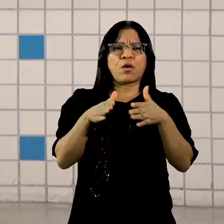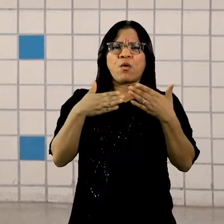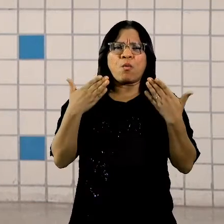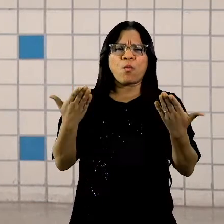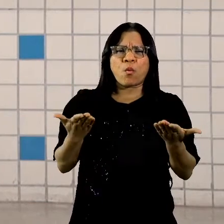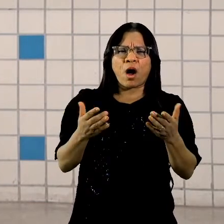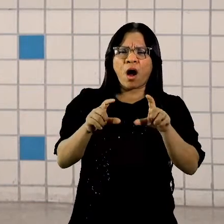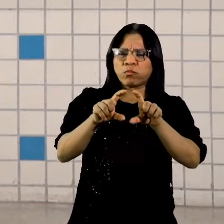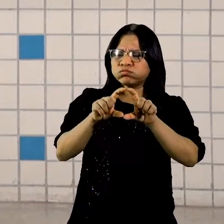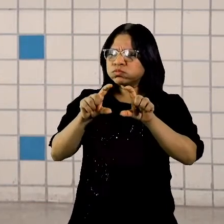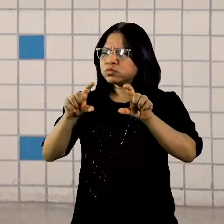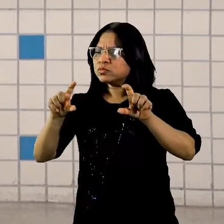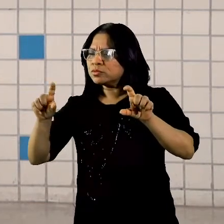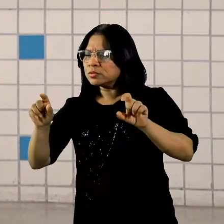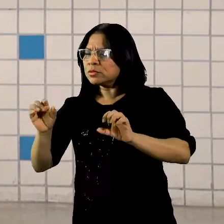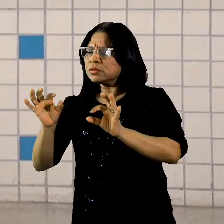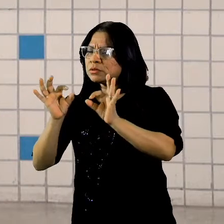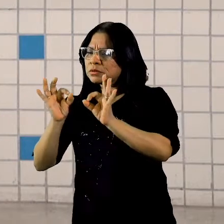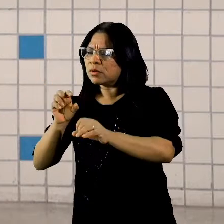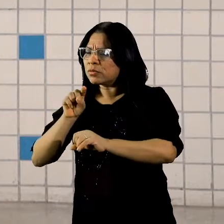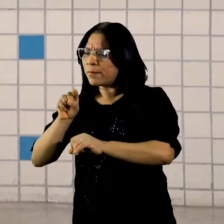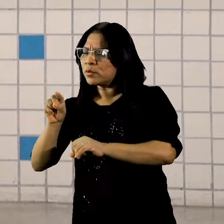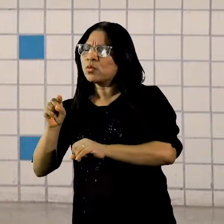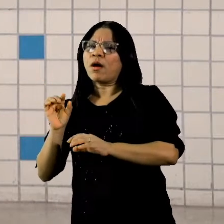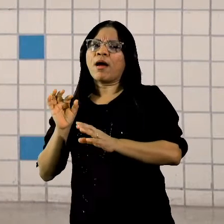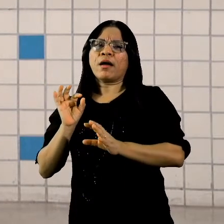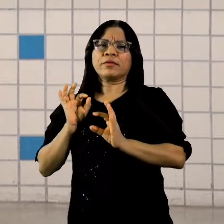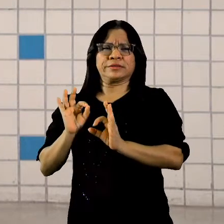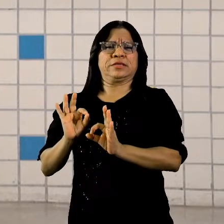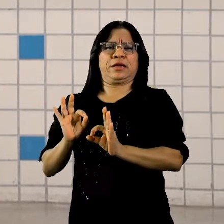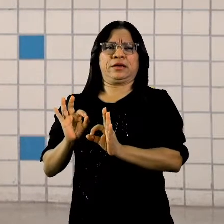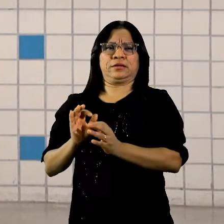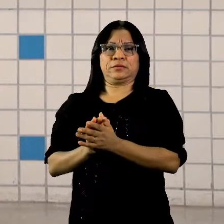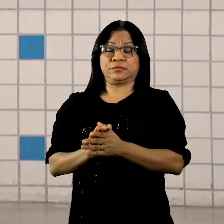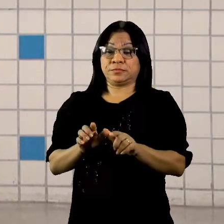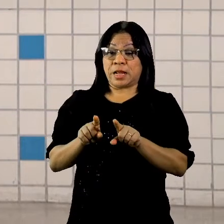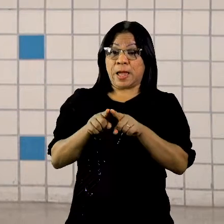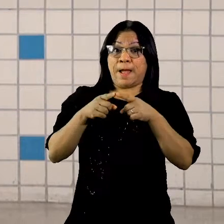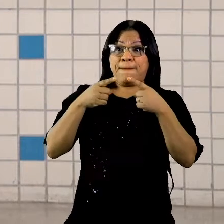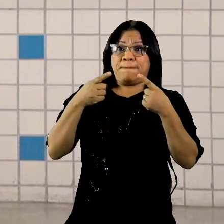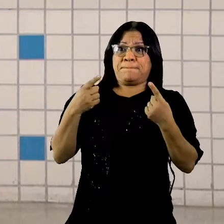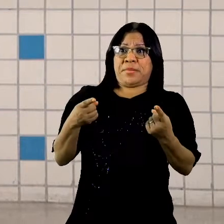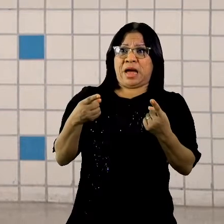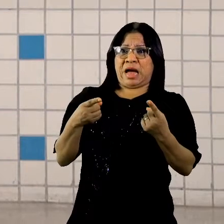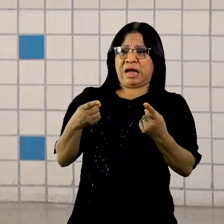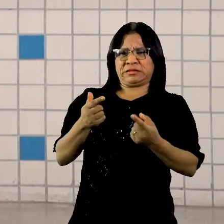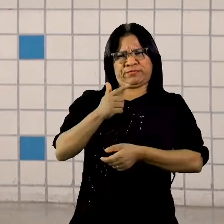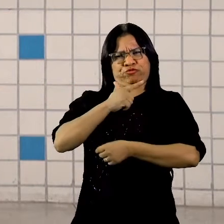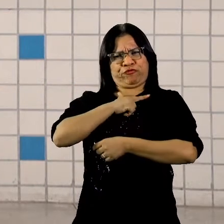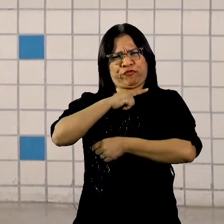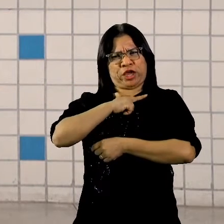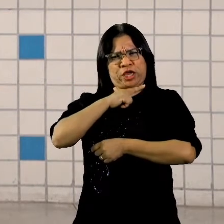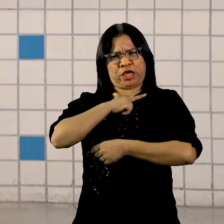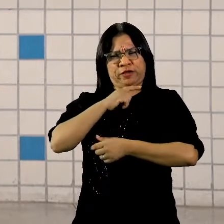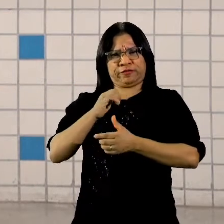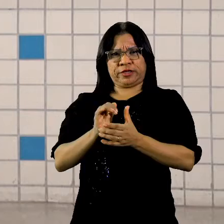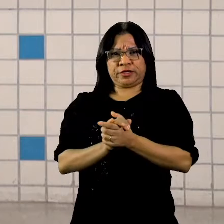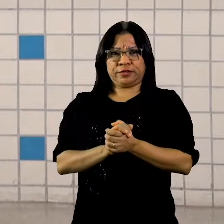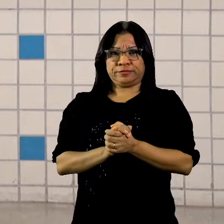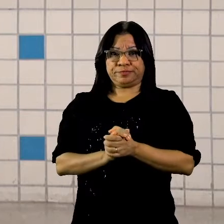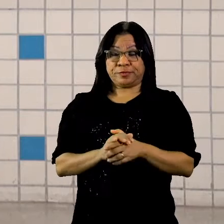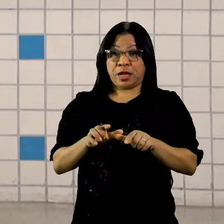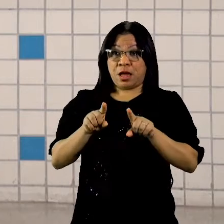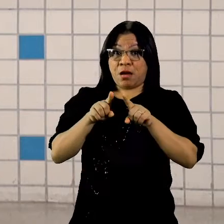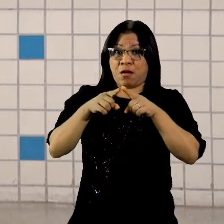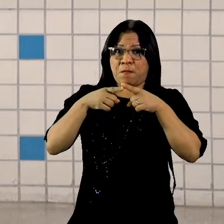pontuada corretamente? Mas isso é muito feio? Mas isso é muito feio. Mas isso é muito